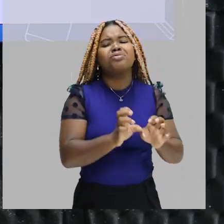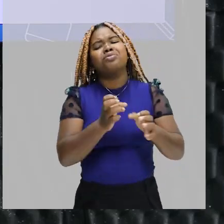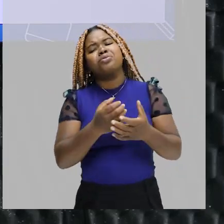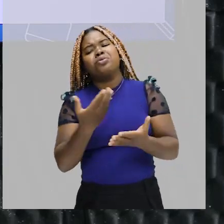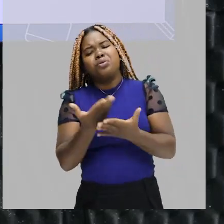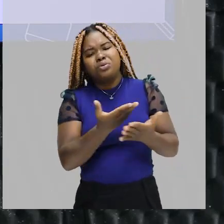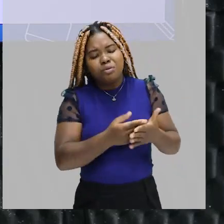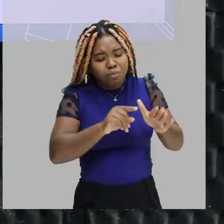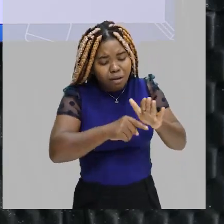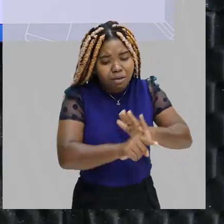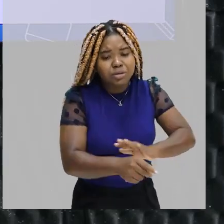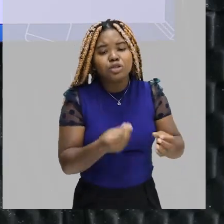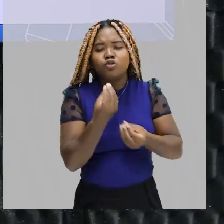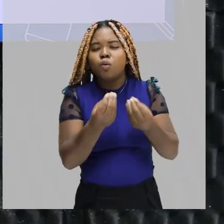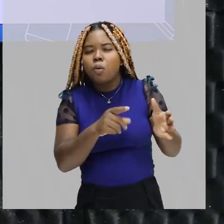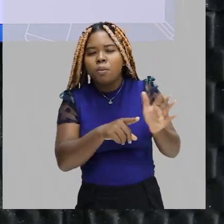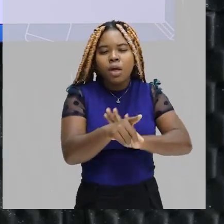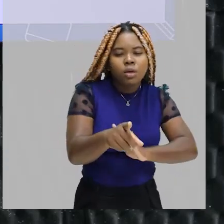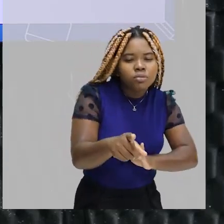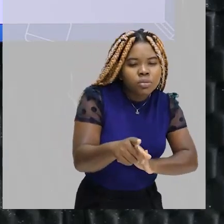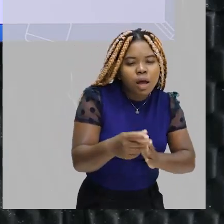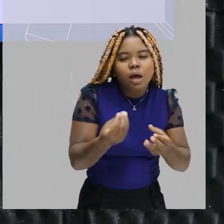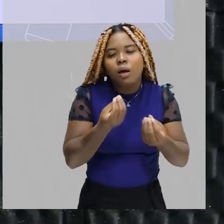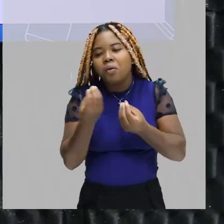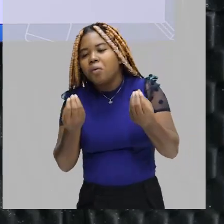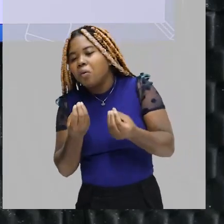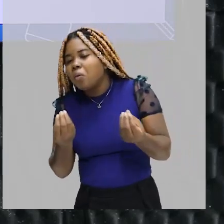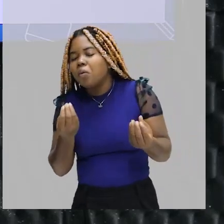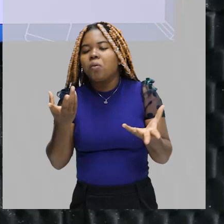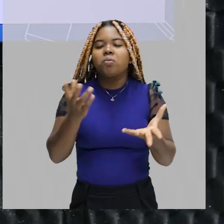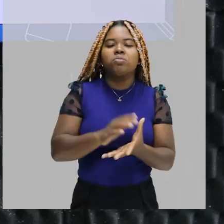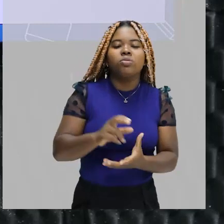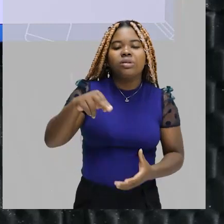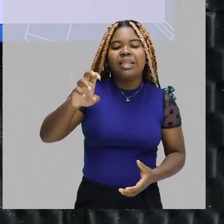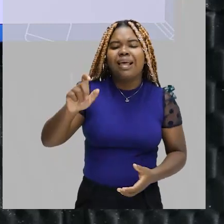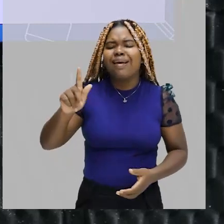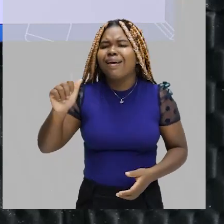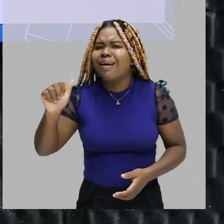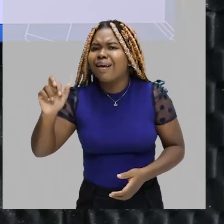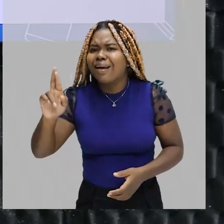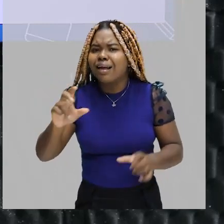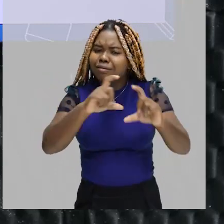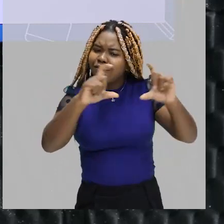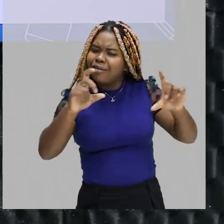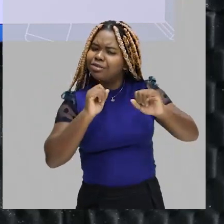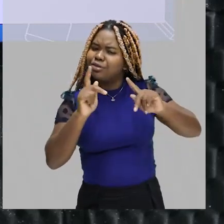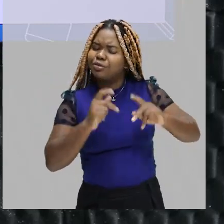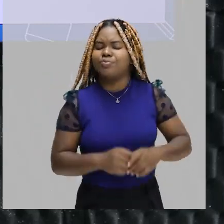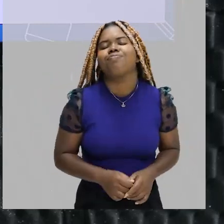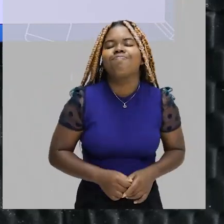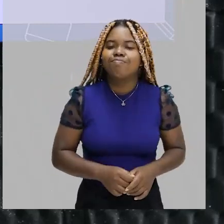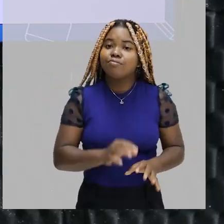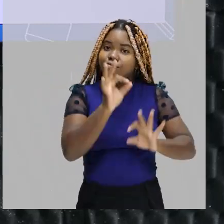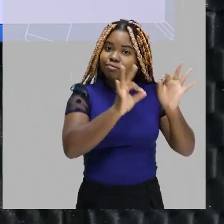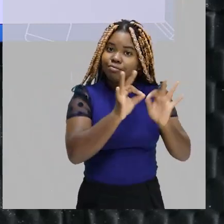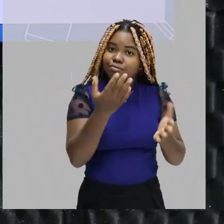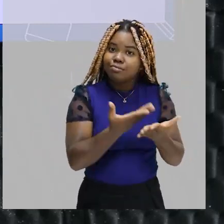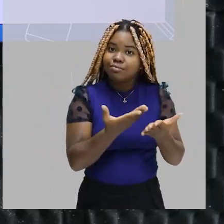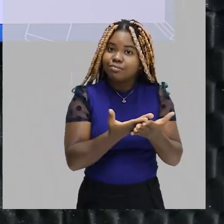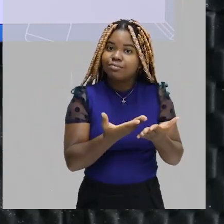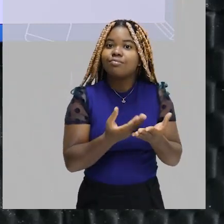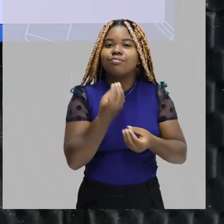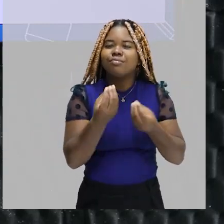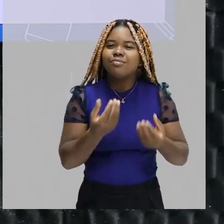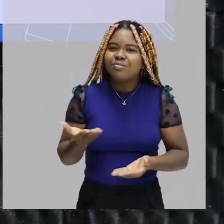como fazer pergunta e como fazer negação usando esse tempo verbal, tá bom? Então, o nosso roteiro de hoje, nós vamos seguir o